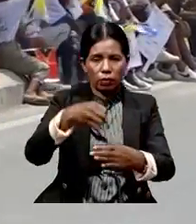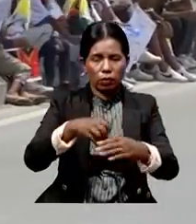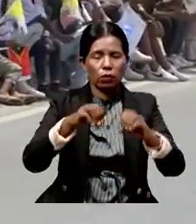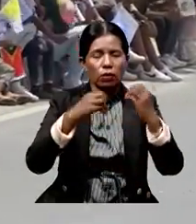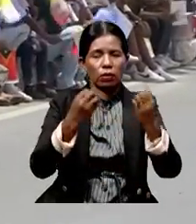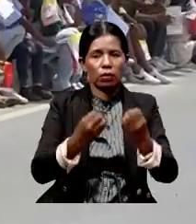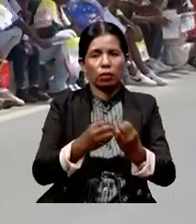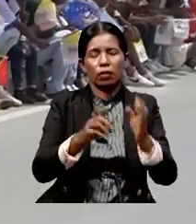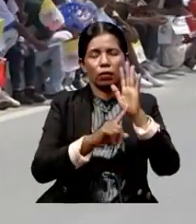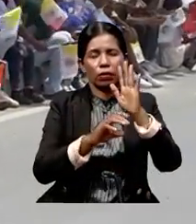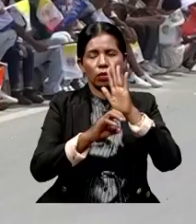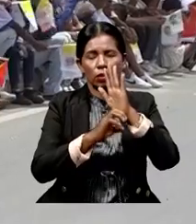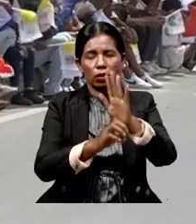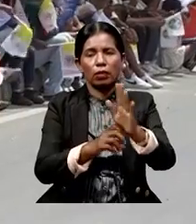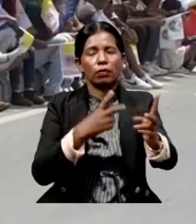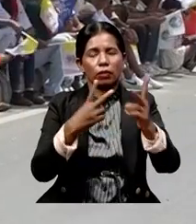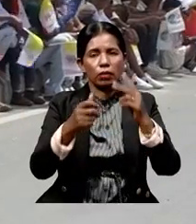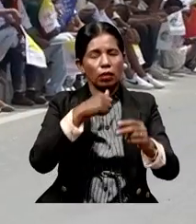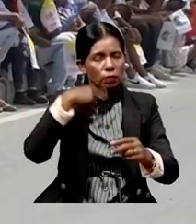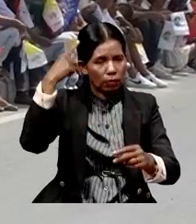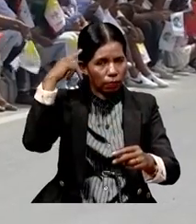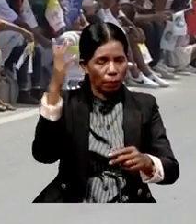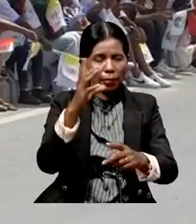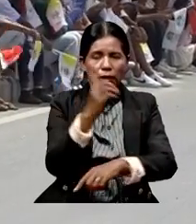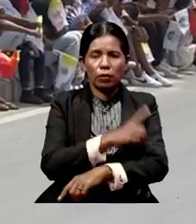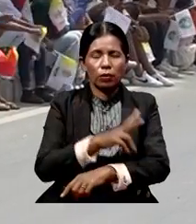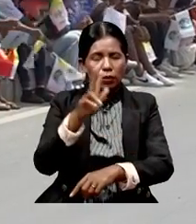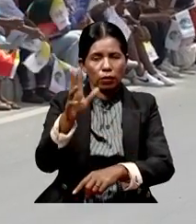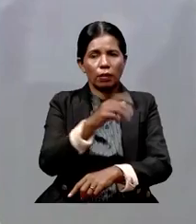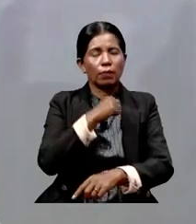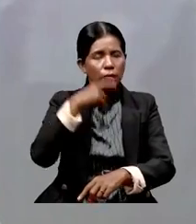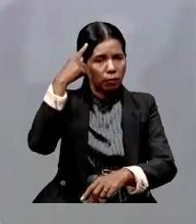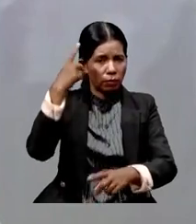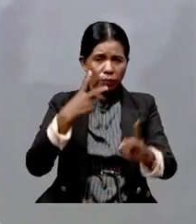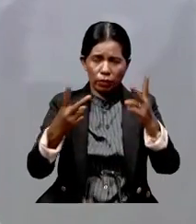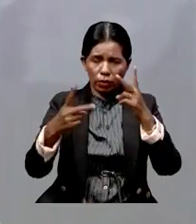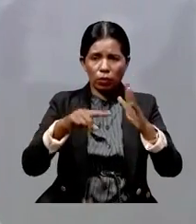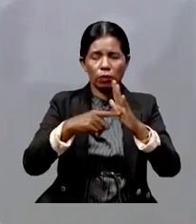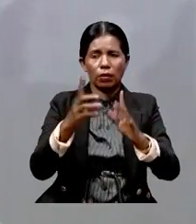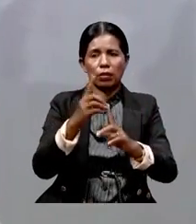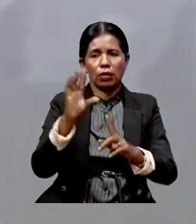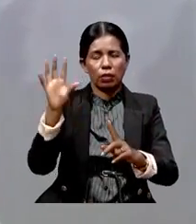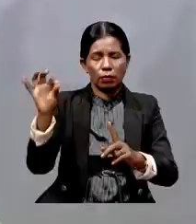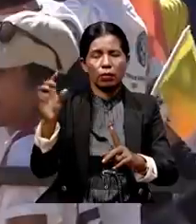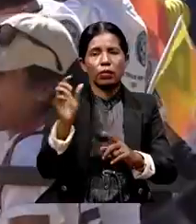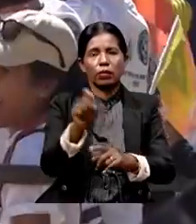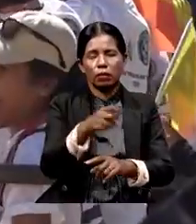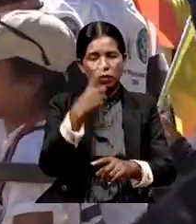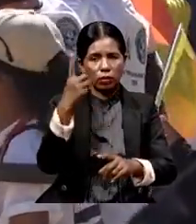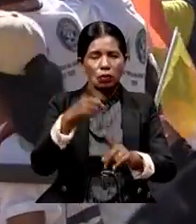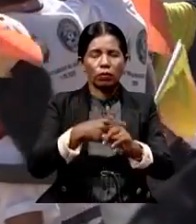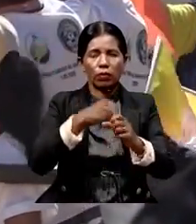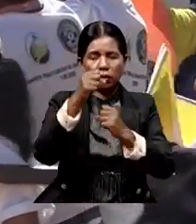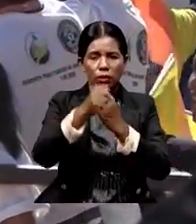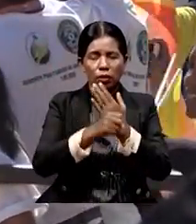organização exemplar visita Santo Padre Nian. Durante lorong tolu Sua Santidade Papa nia visita, hahu si lorong sia to lorong sanura singida fulan setembro